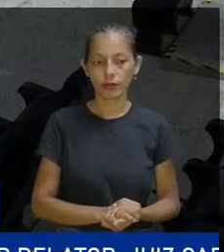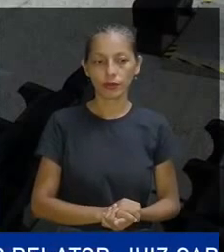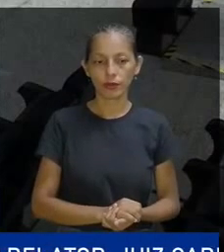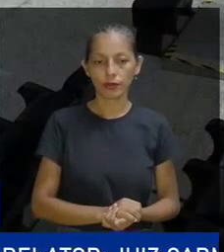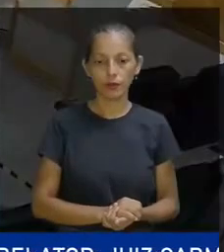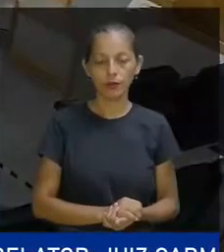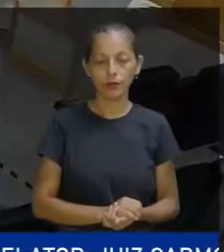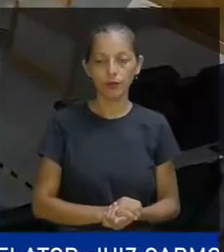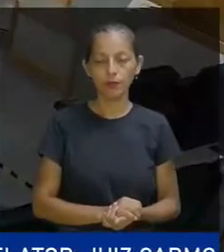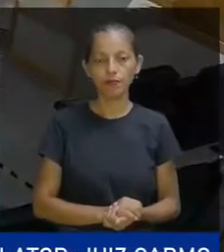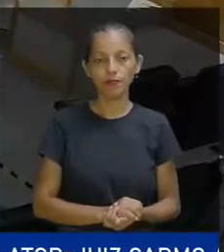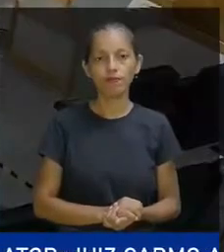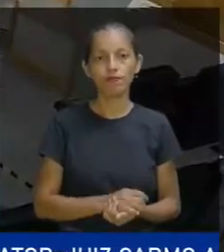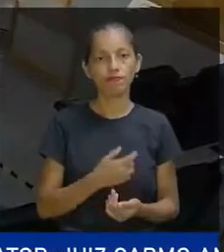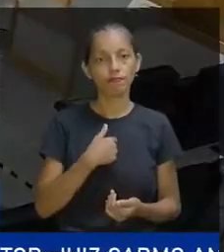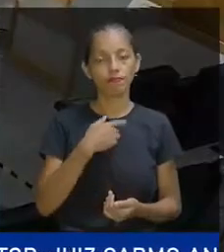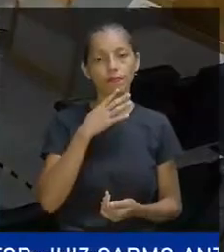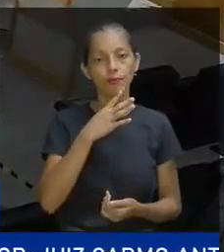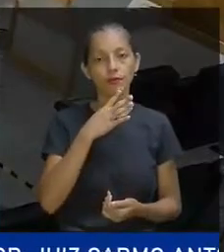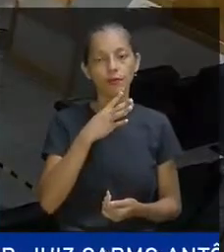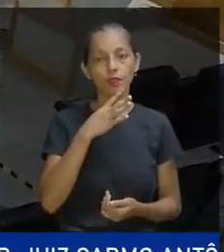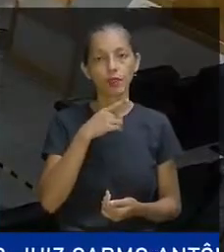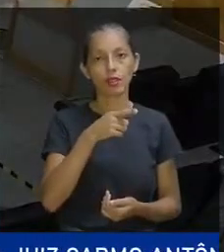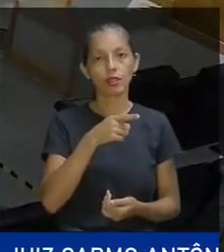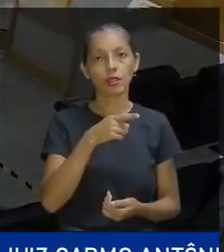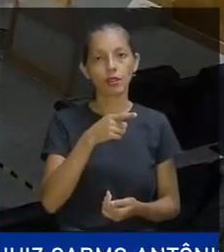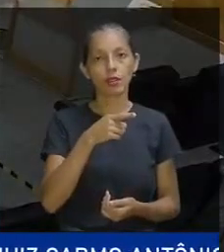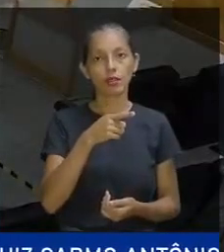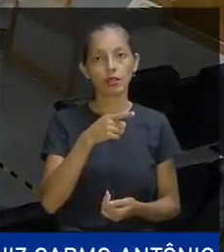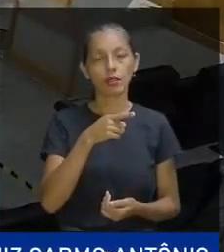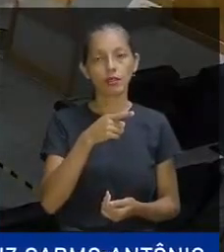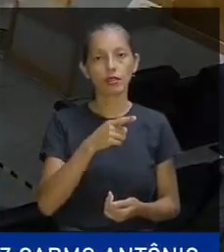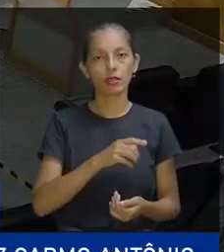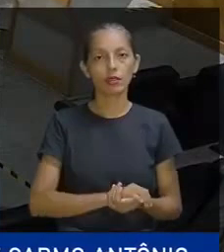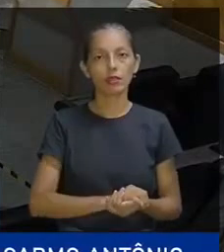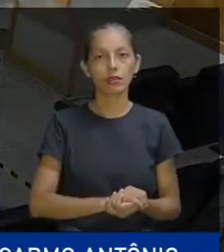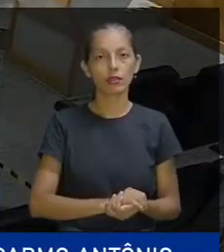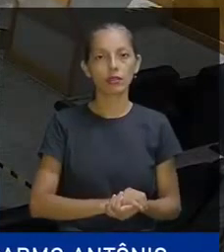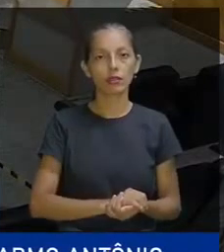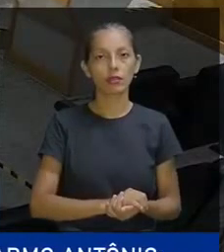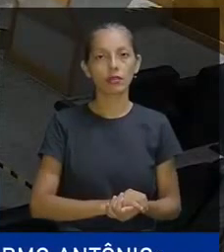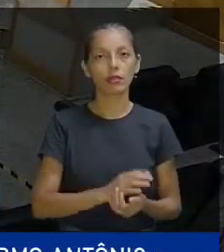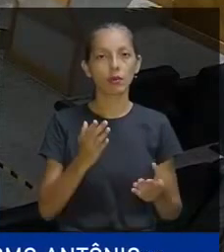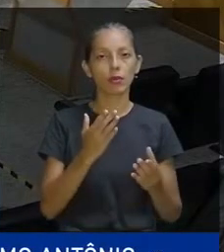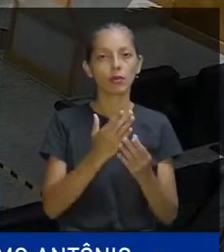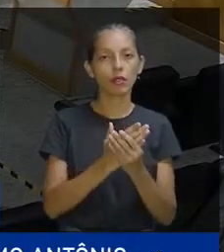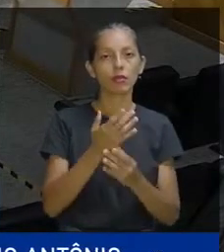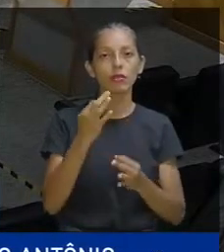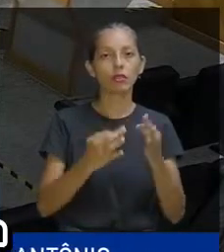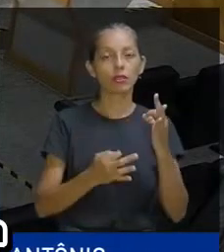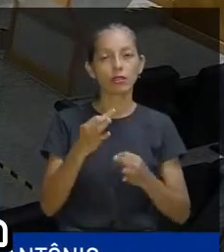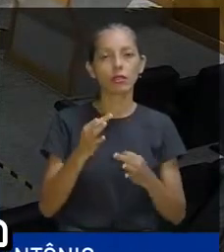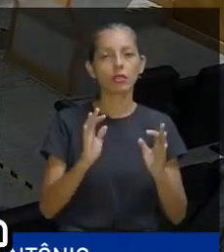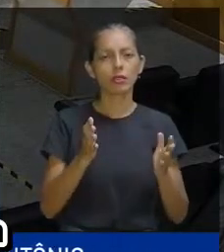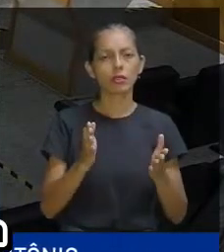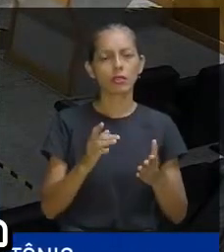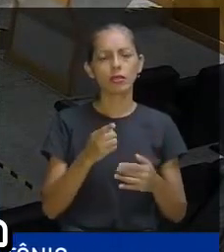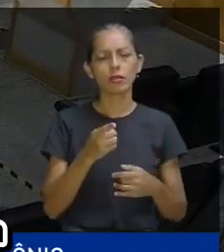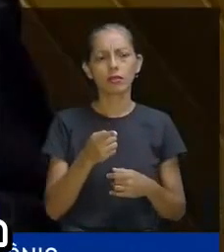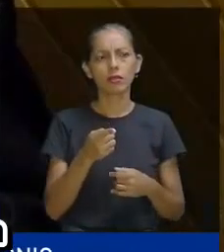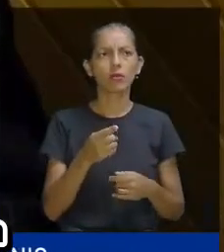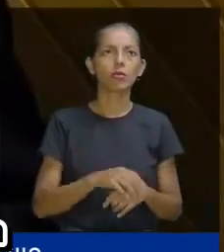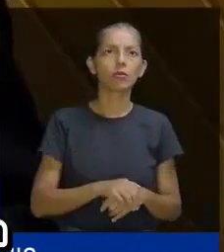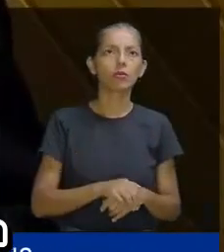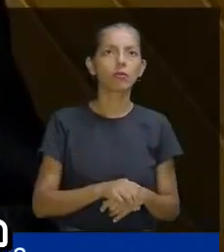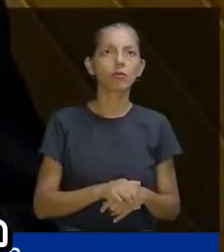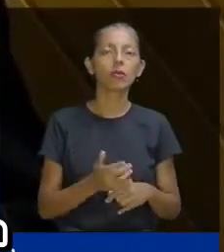a exceção de suspeição, tão somente o problema ligado ao